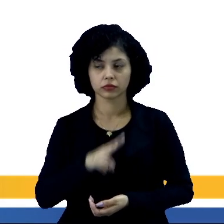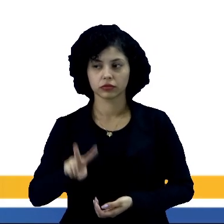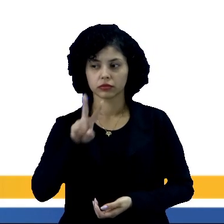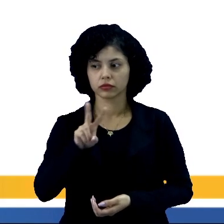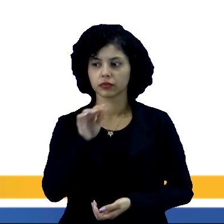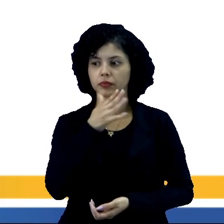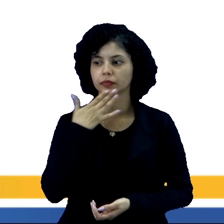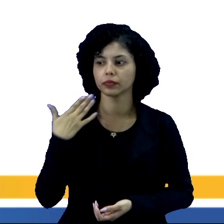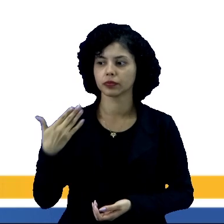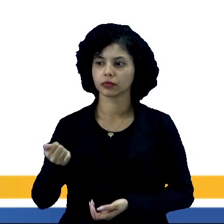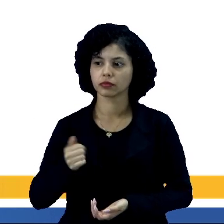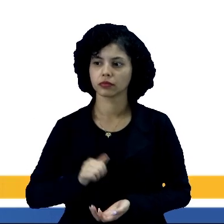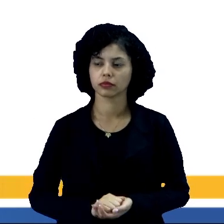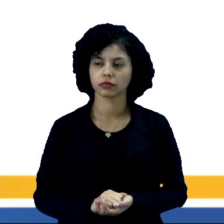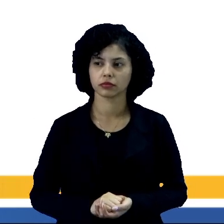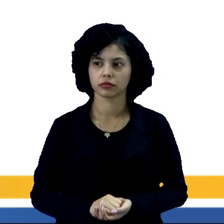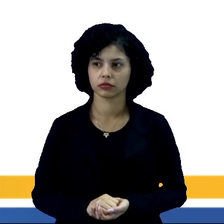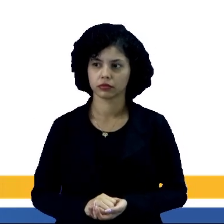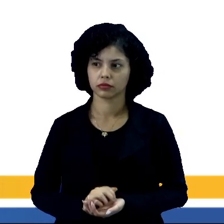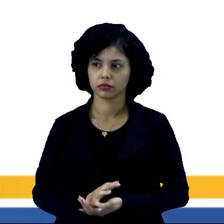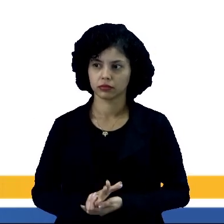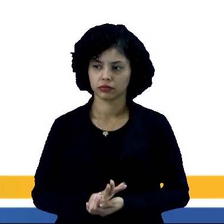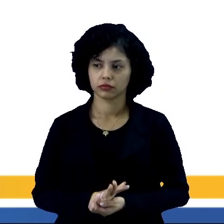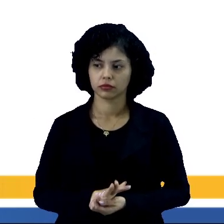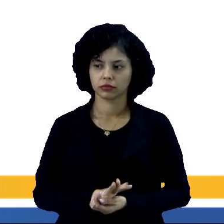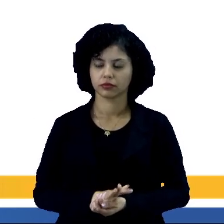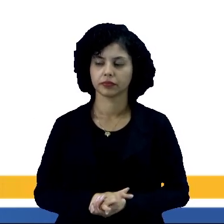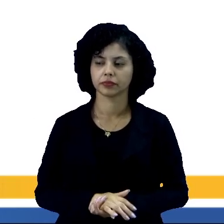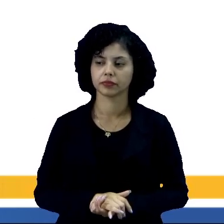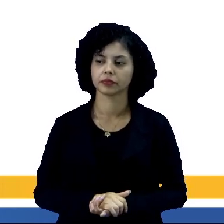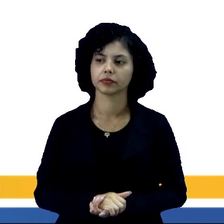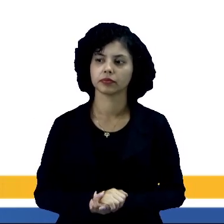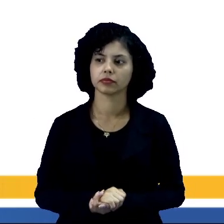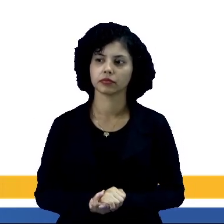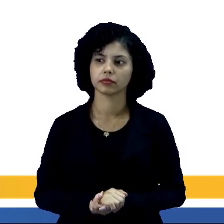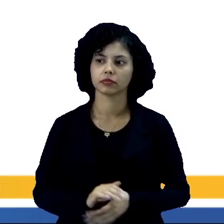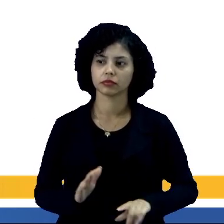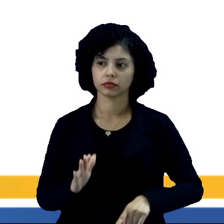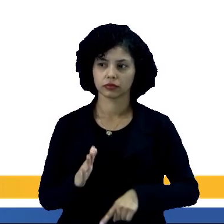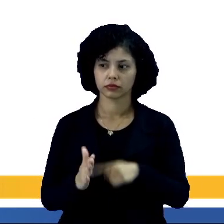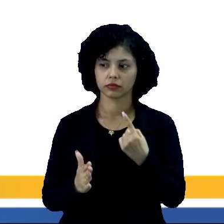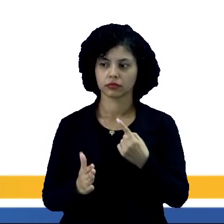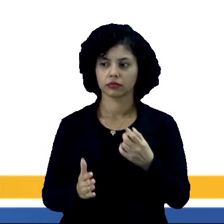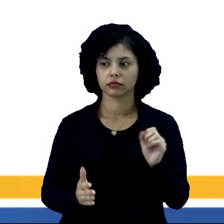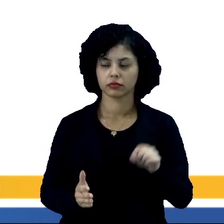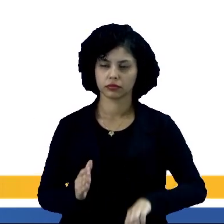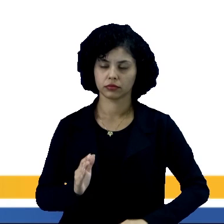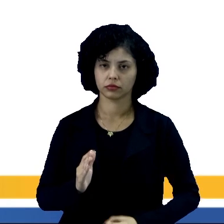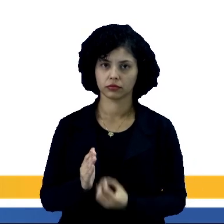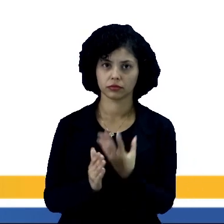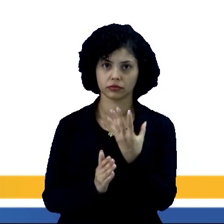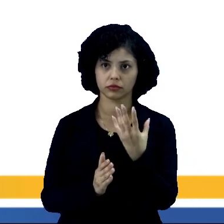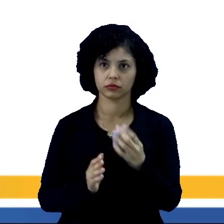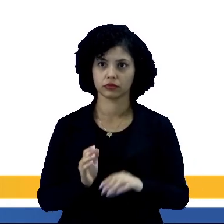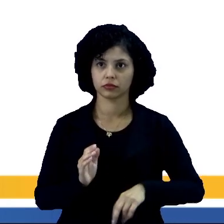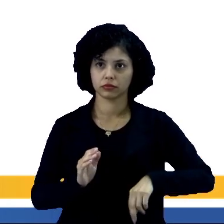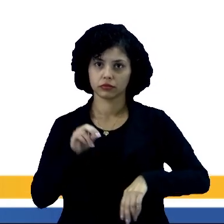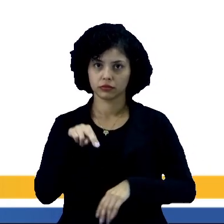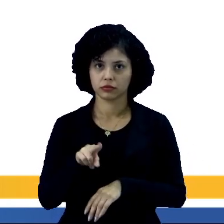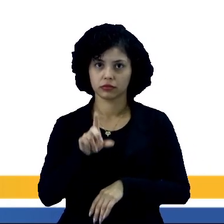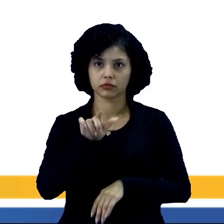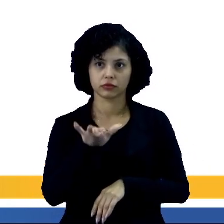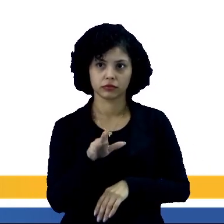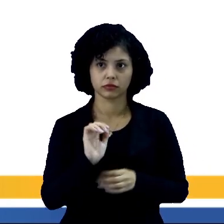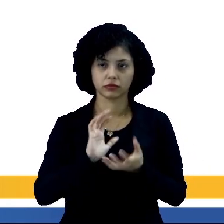visualização melhor de como que seria a evolução estelar do Sol. Primeiro, o nascimento vai acontecer nas nebulosas, que são